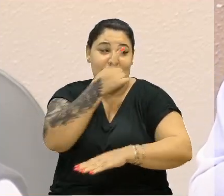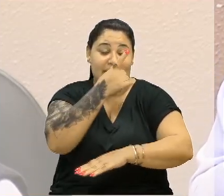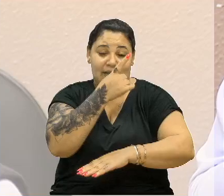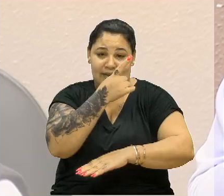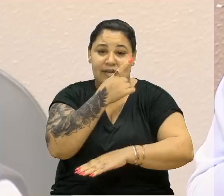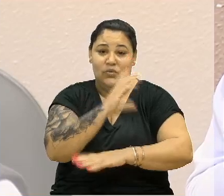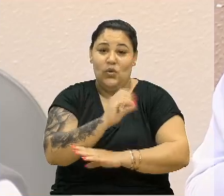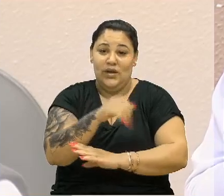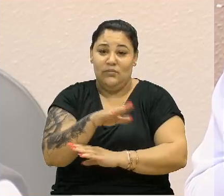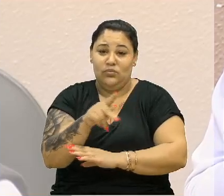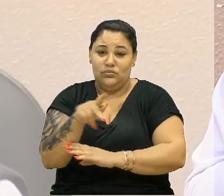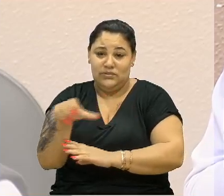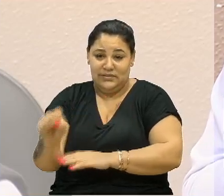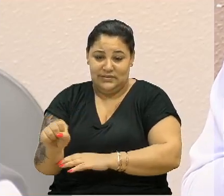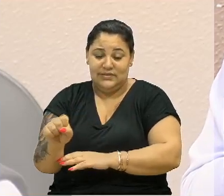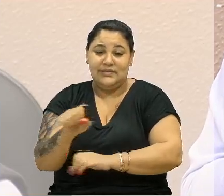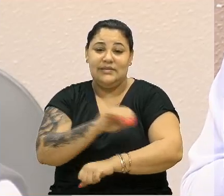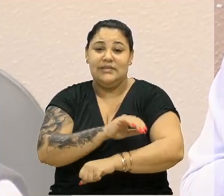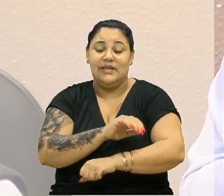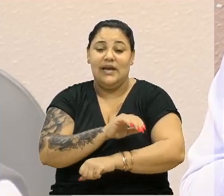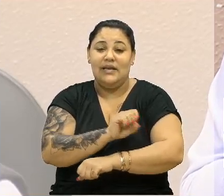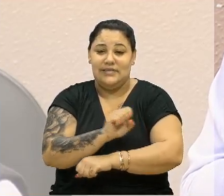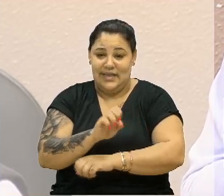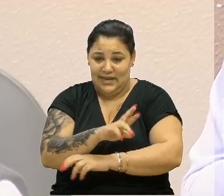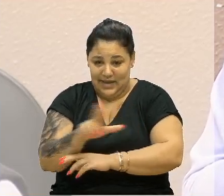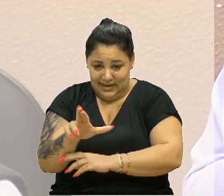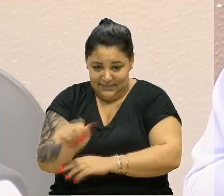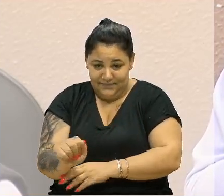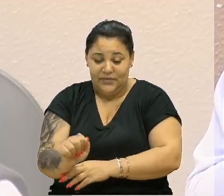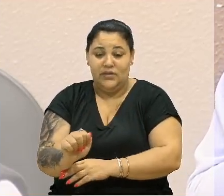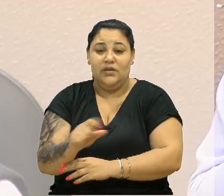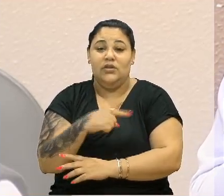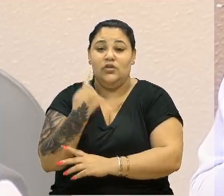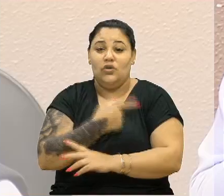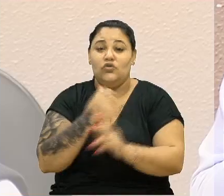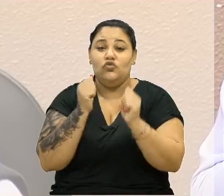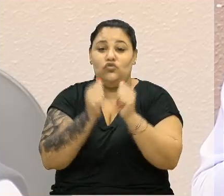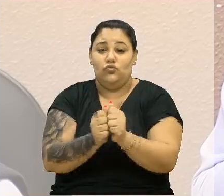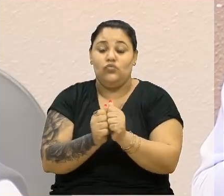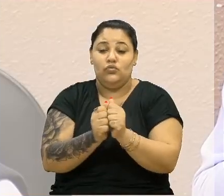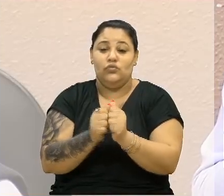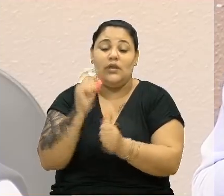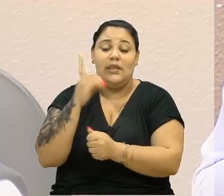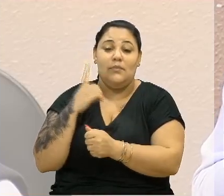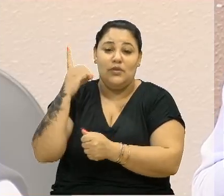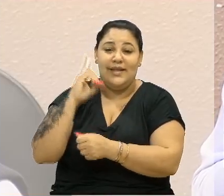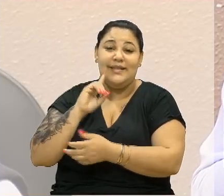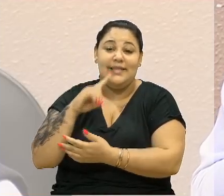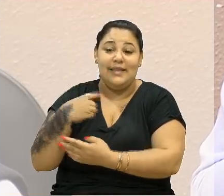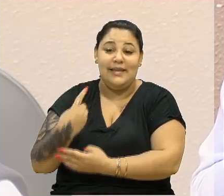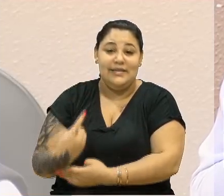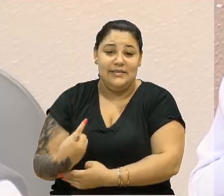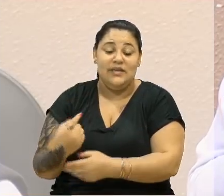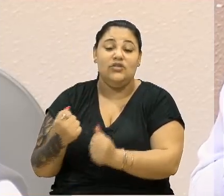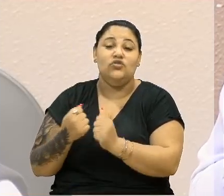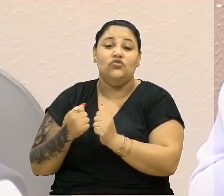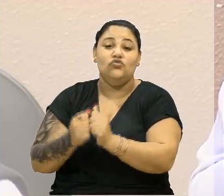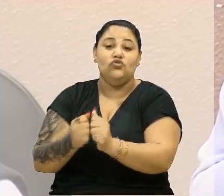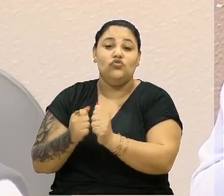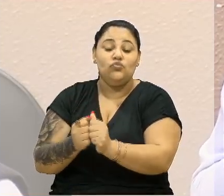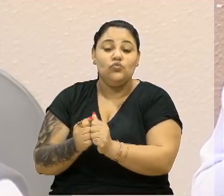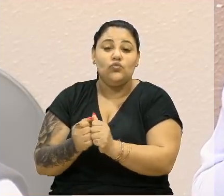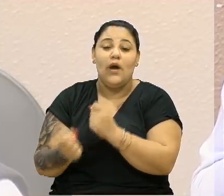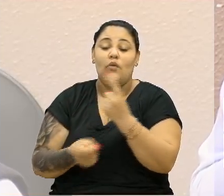Serra, nós também, através da deputada Denise, juntamente com alguns